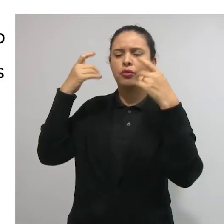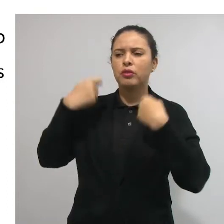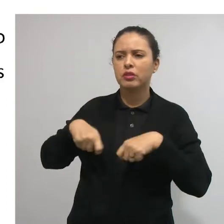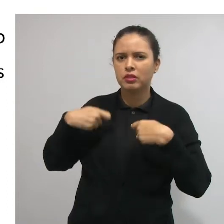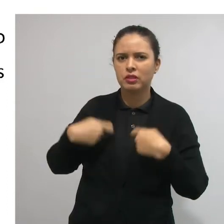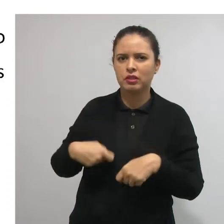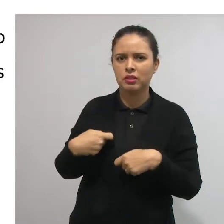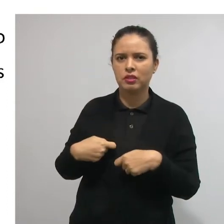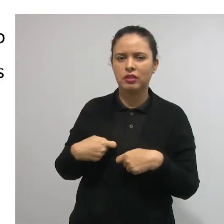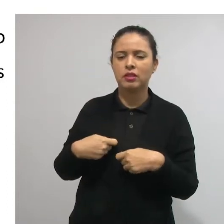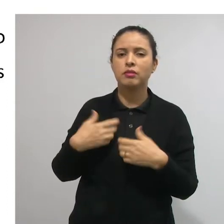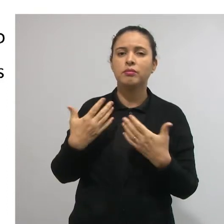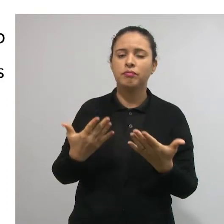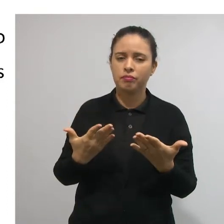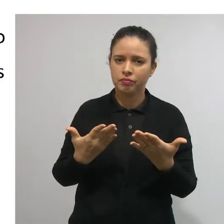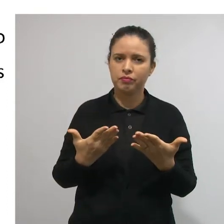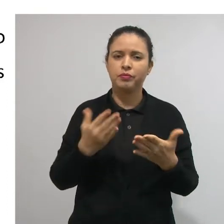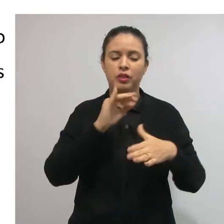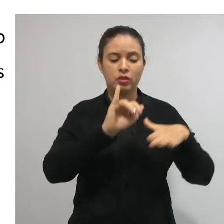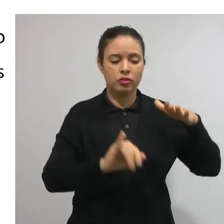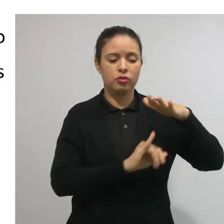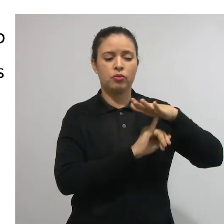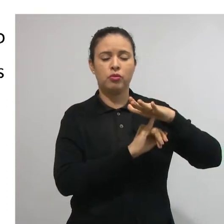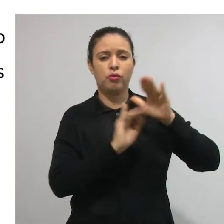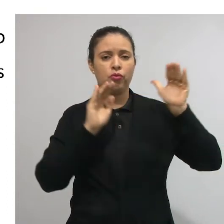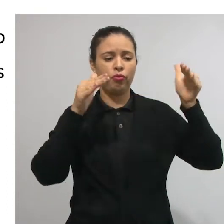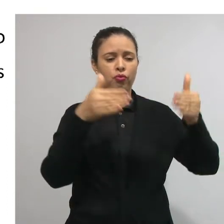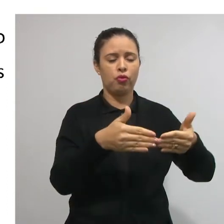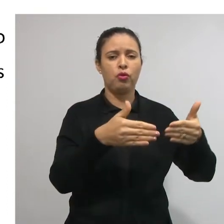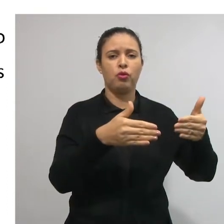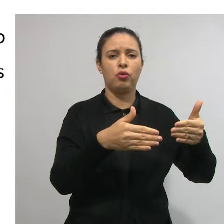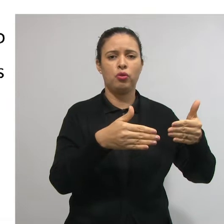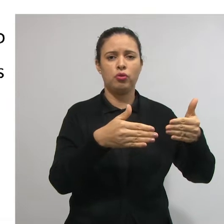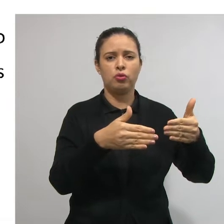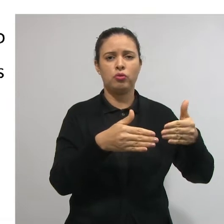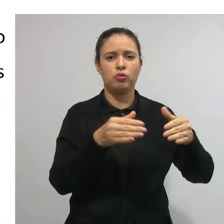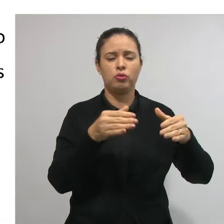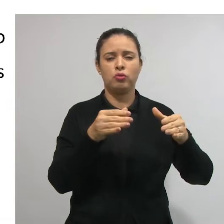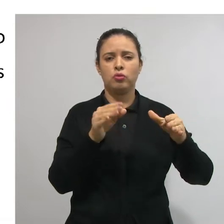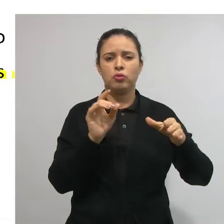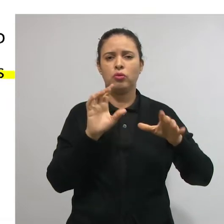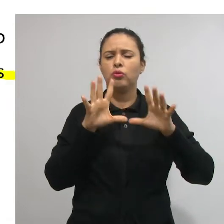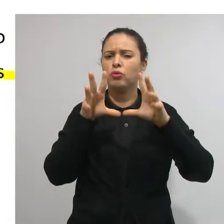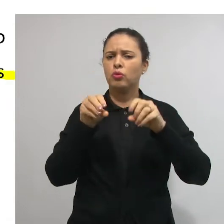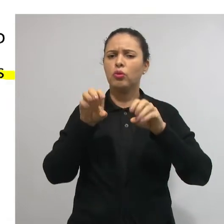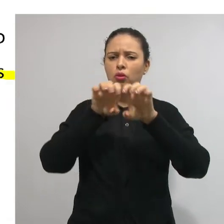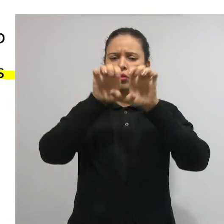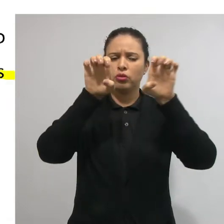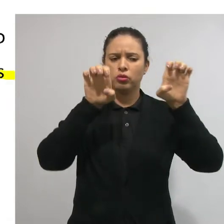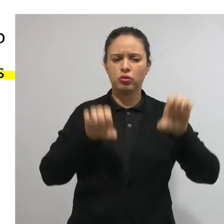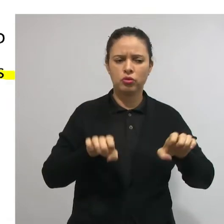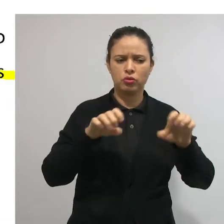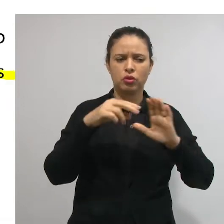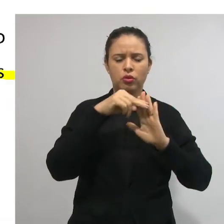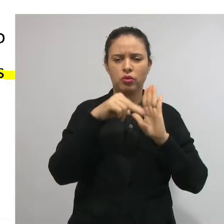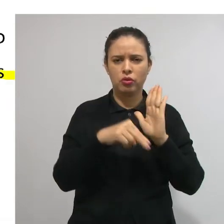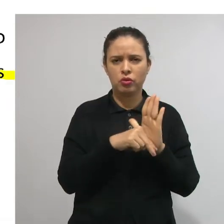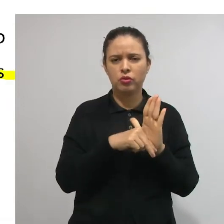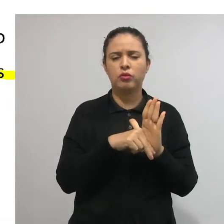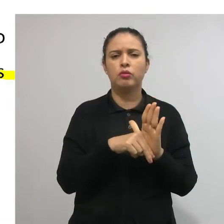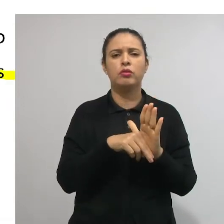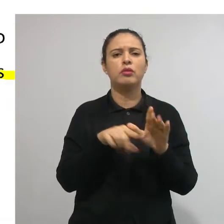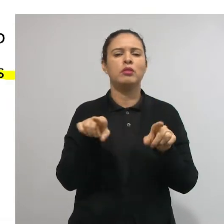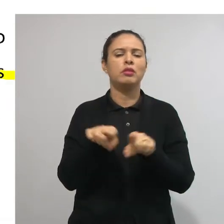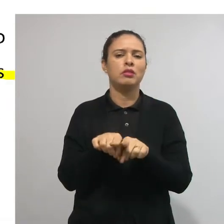organizações somente com foco na operação, mas também em sua estrutura maior, normas, regulamentos e também o